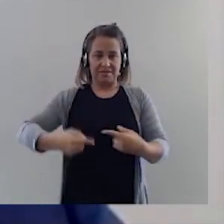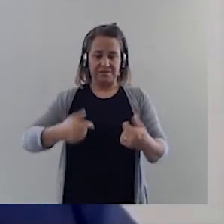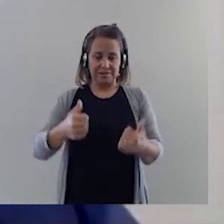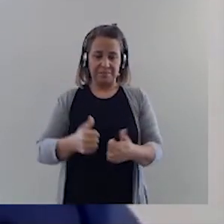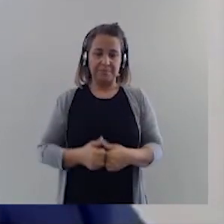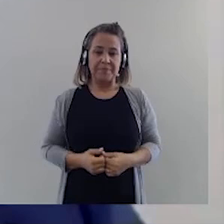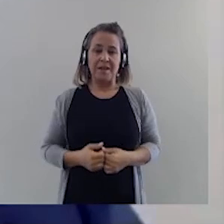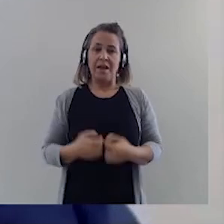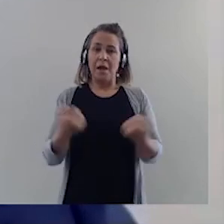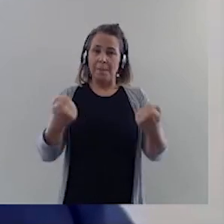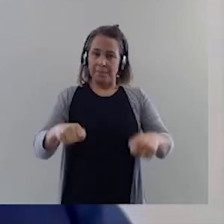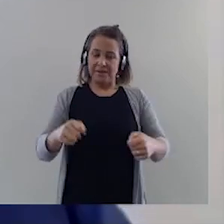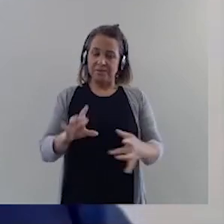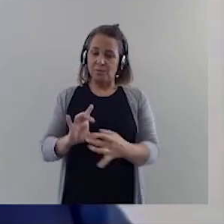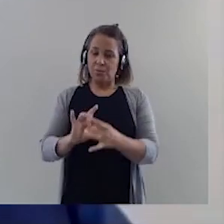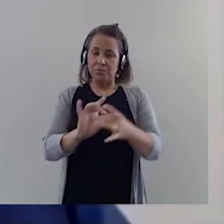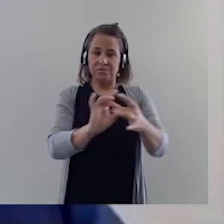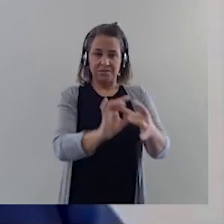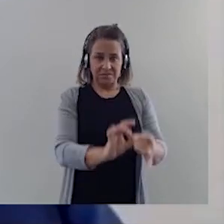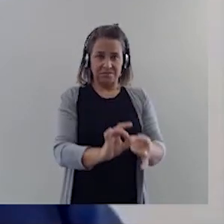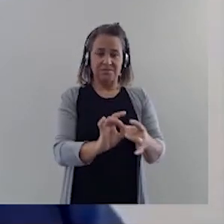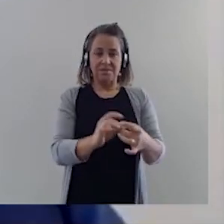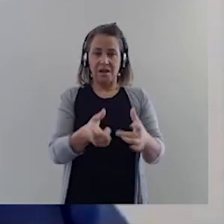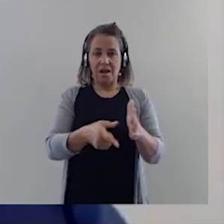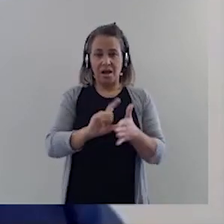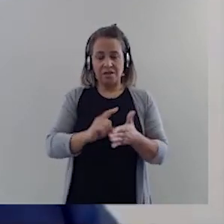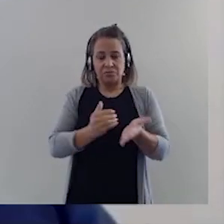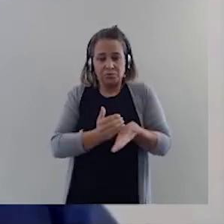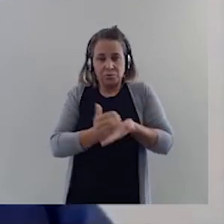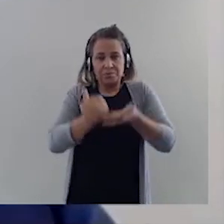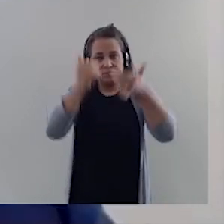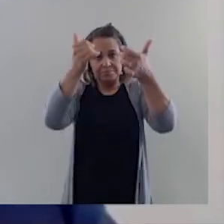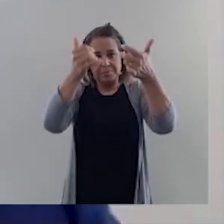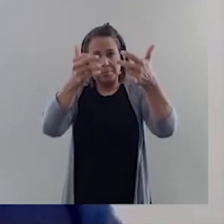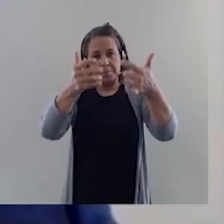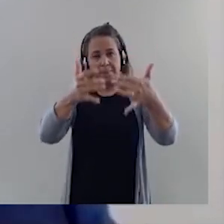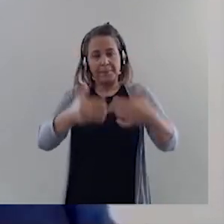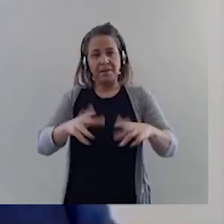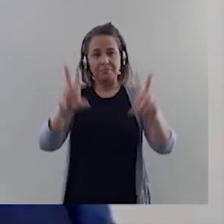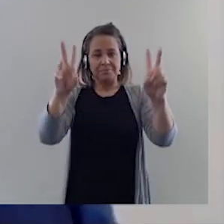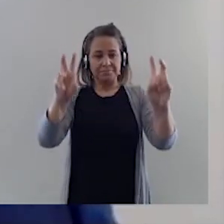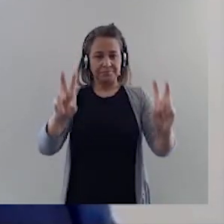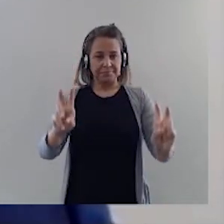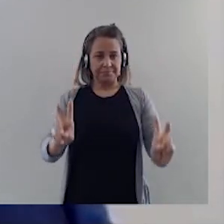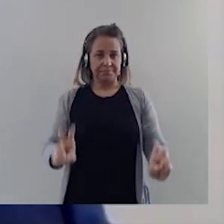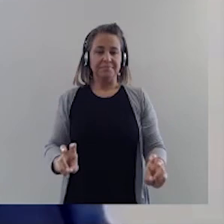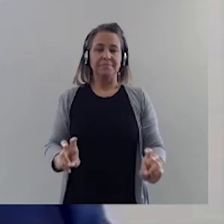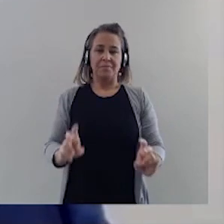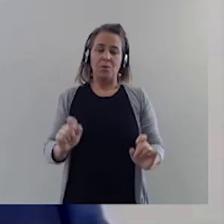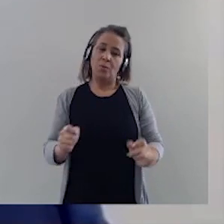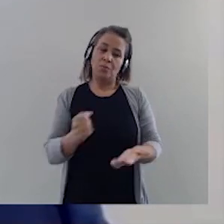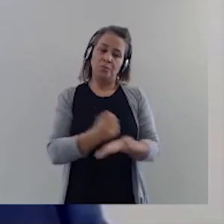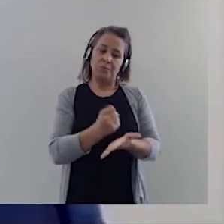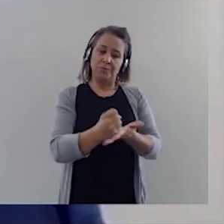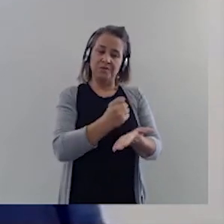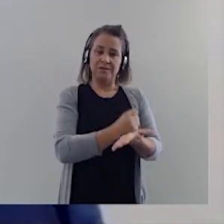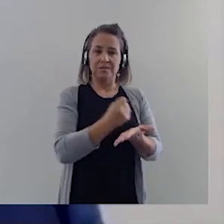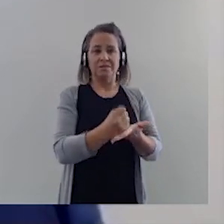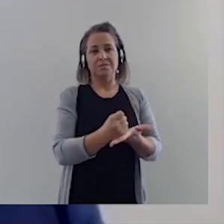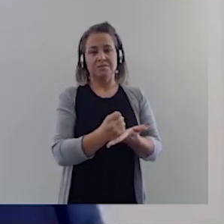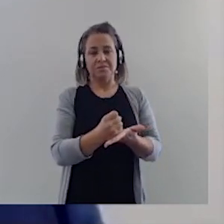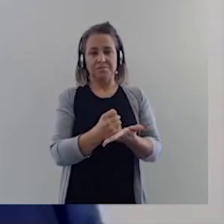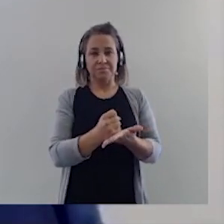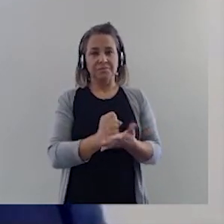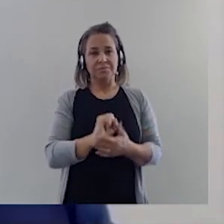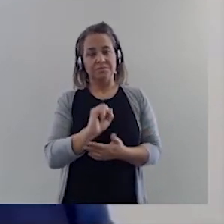Eu preciso contextualizar antes de avançar e tratar dos diversos temas, seja no campo contratual, presidente Fabrício,